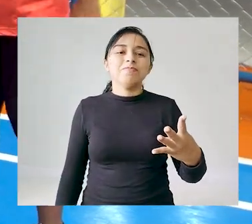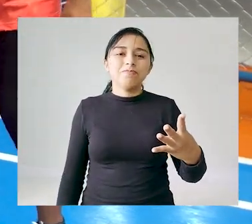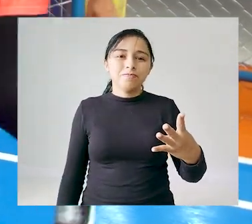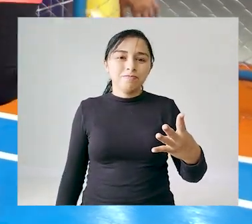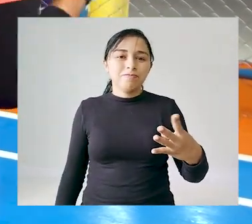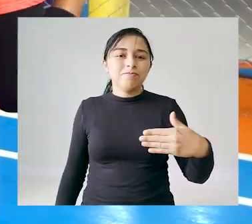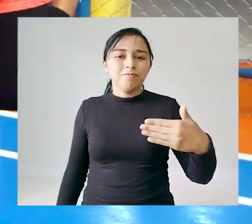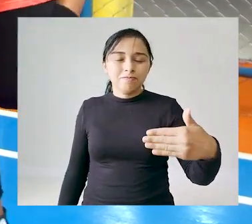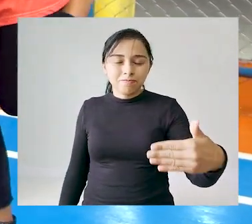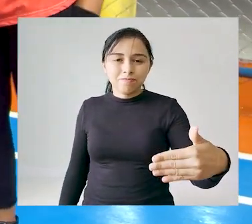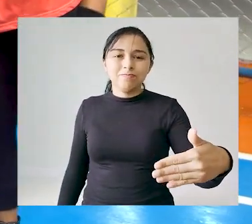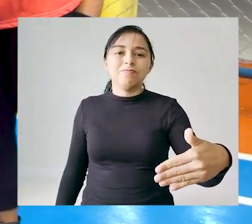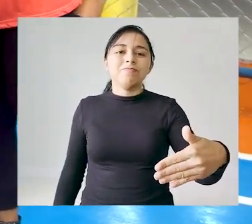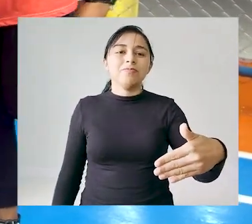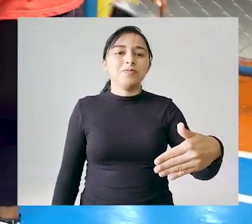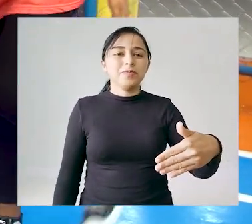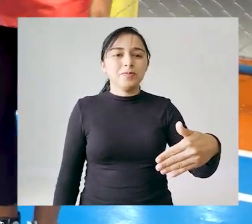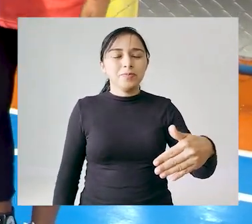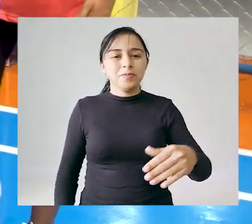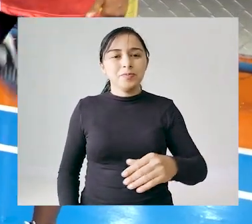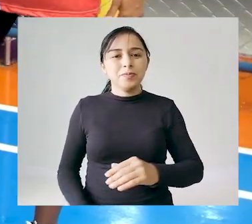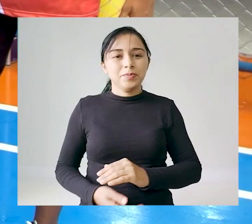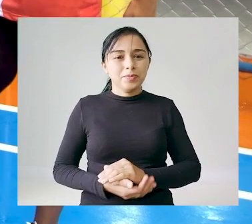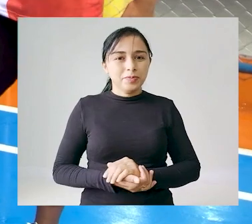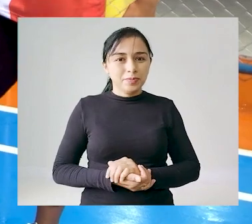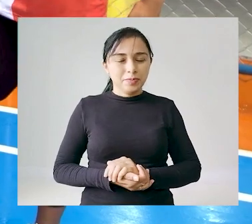Isso, puxou aí na ponta do pé.